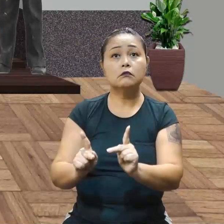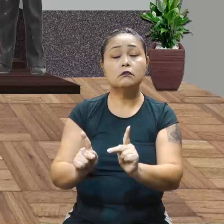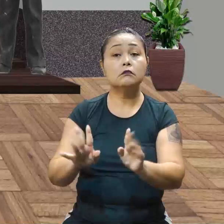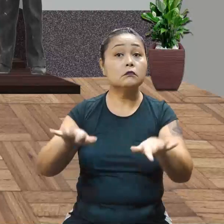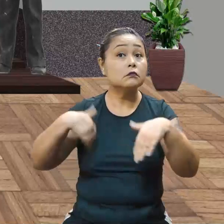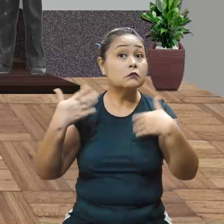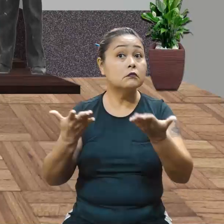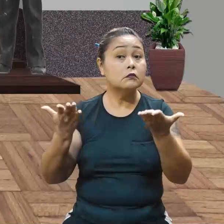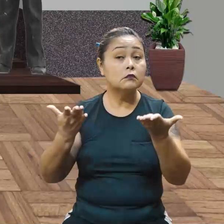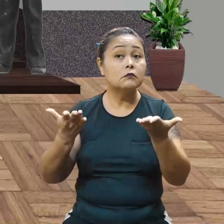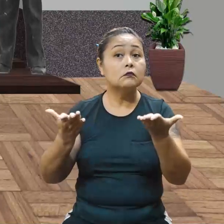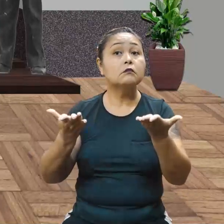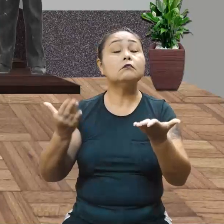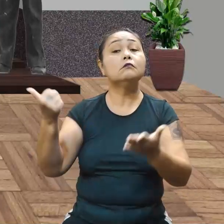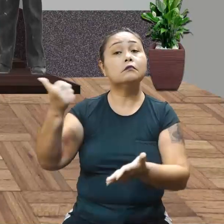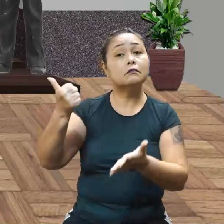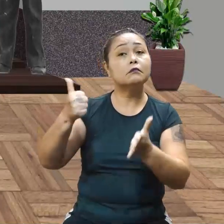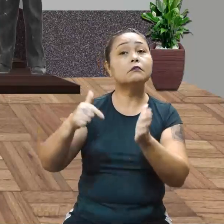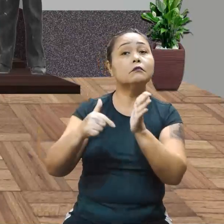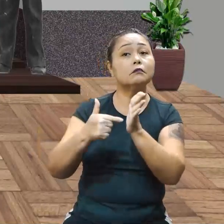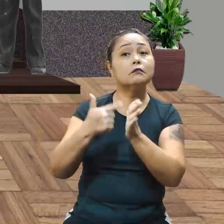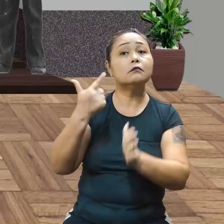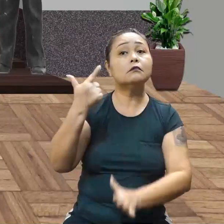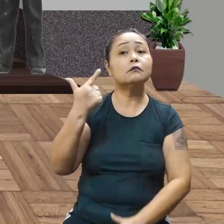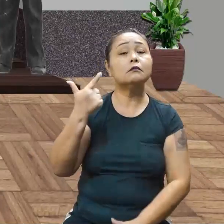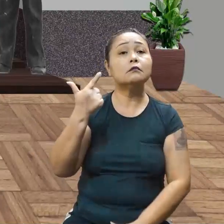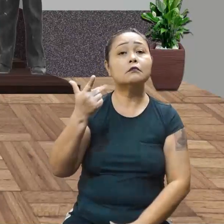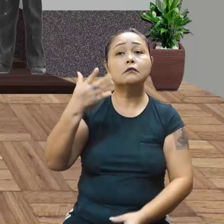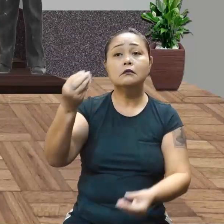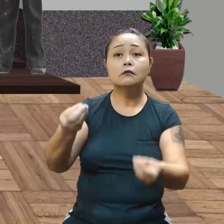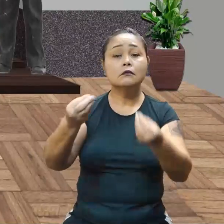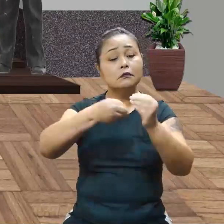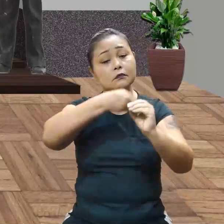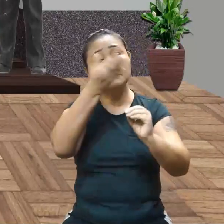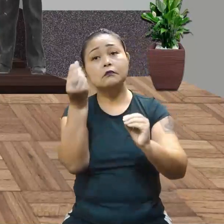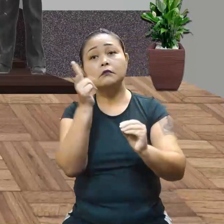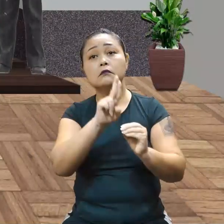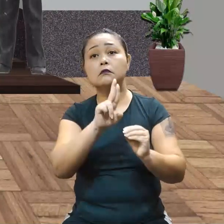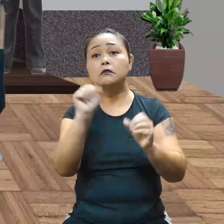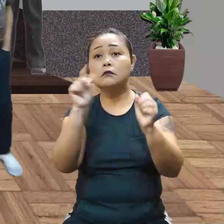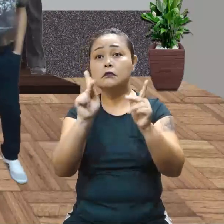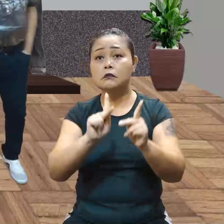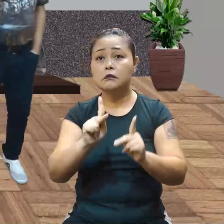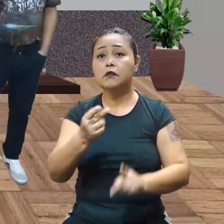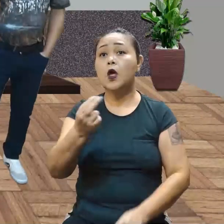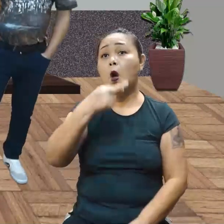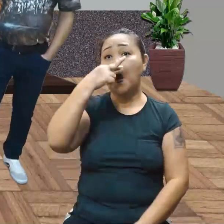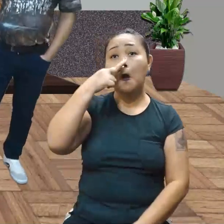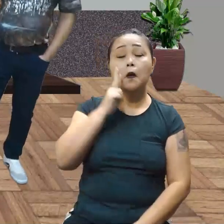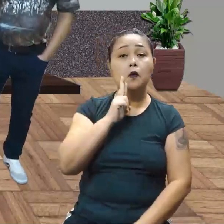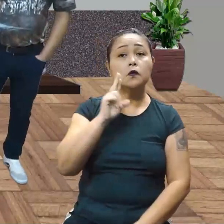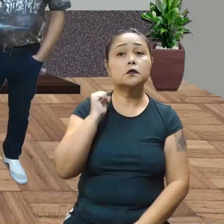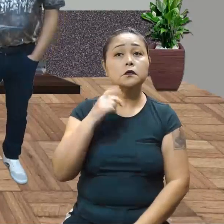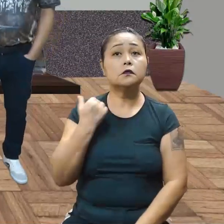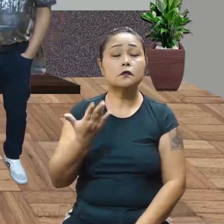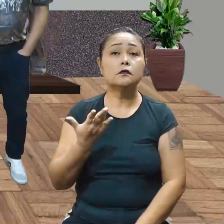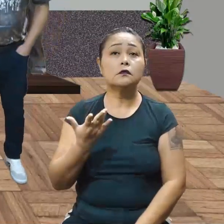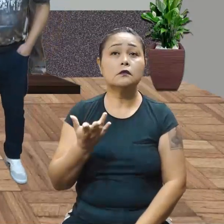E agora ele é indicado pela segunda vez a receber essa premiação. Rondon esse que